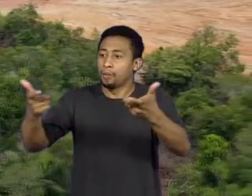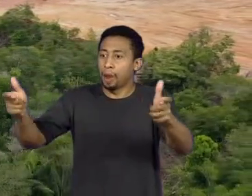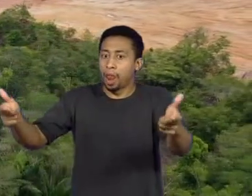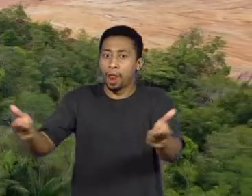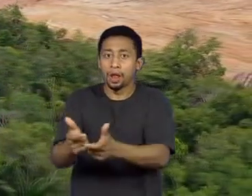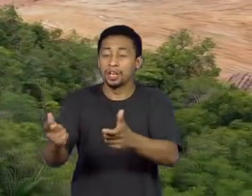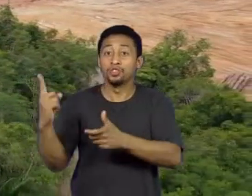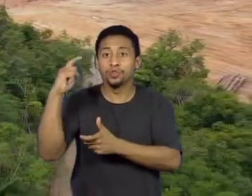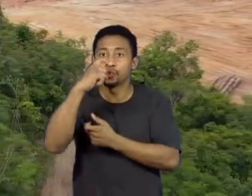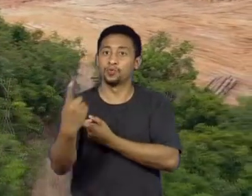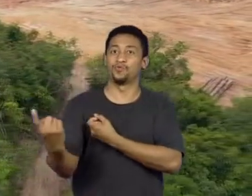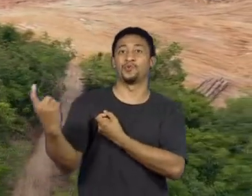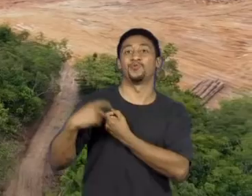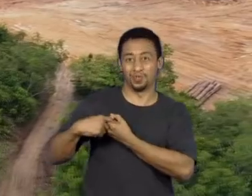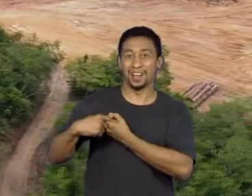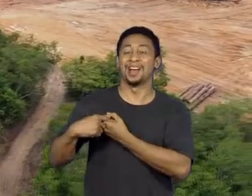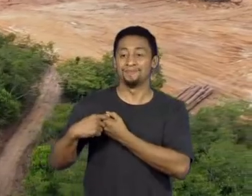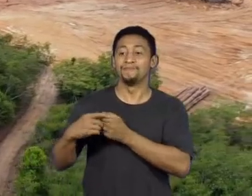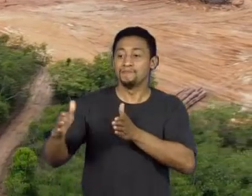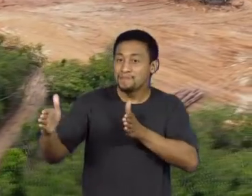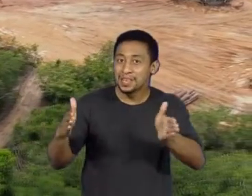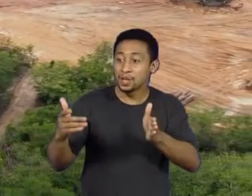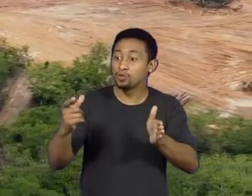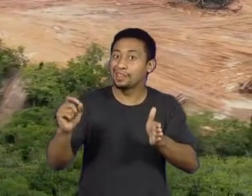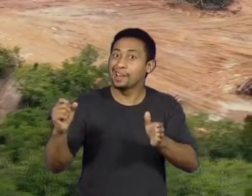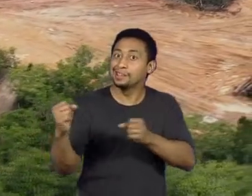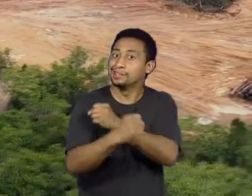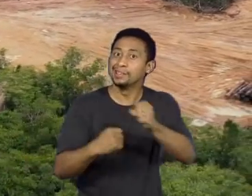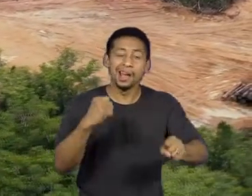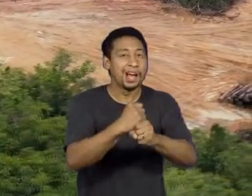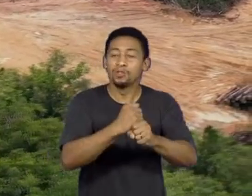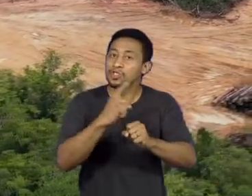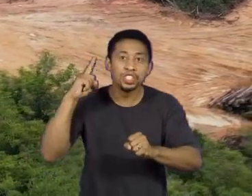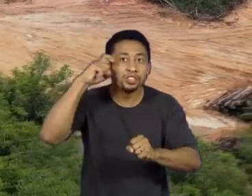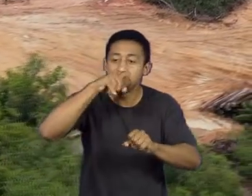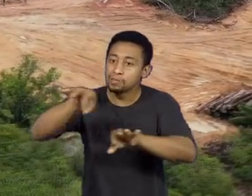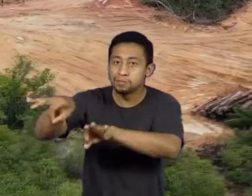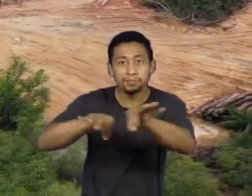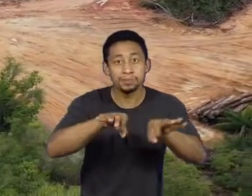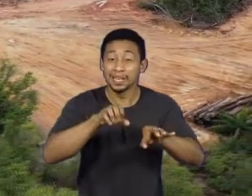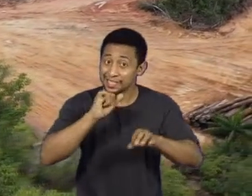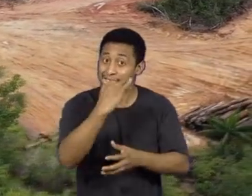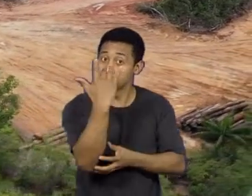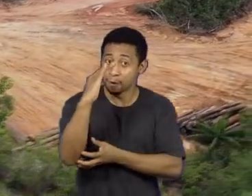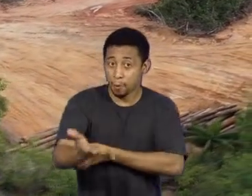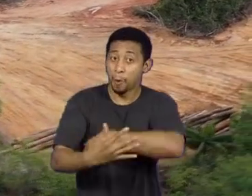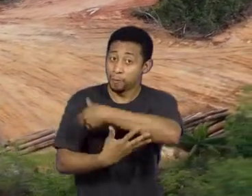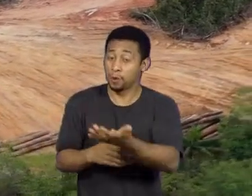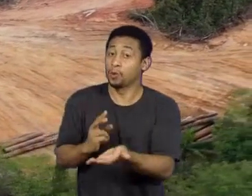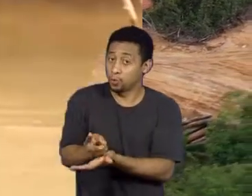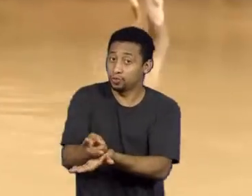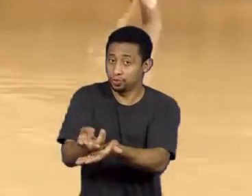mais volta, ainda nesta década, se o ritmo de destruição persistir.